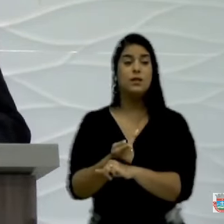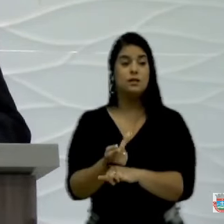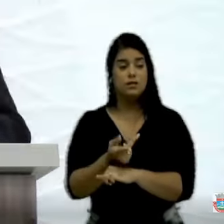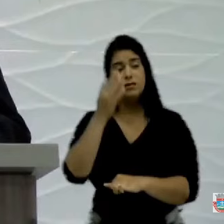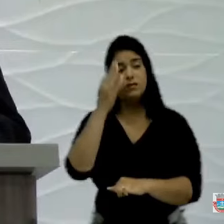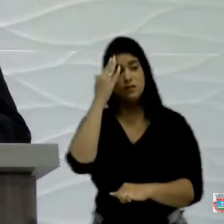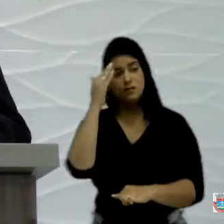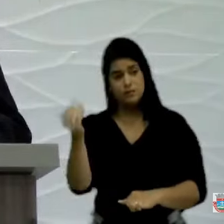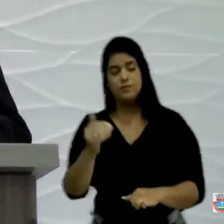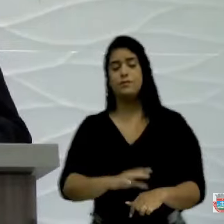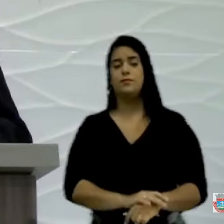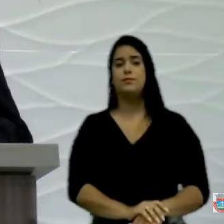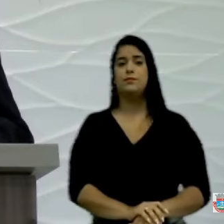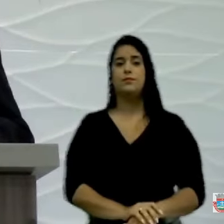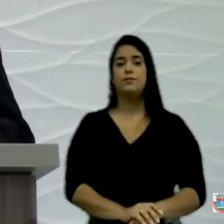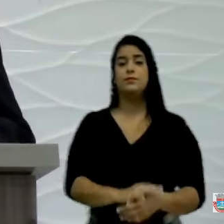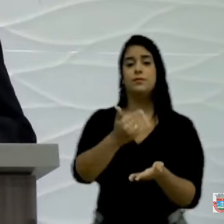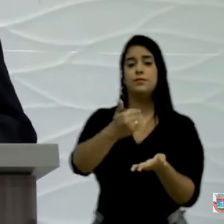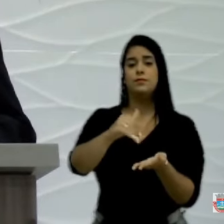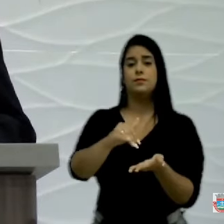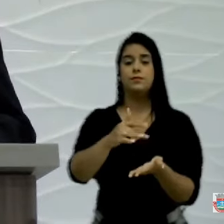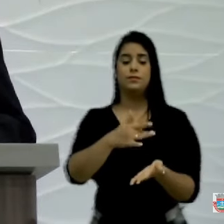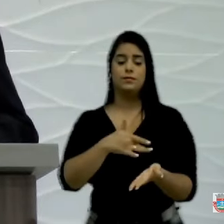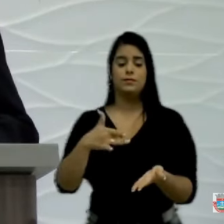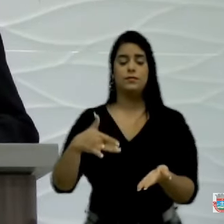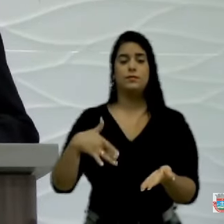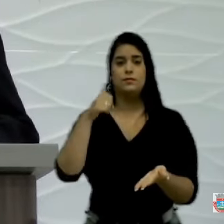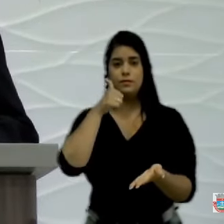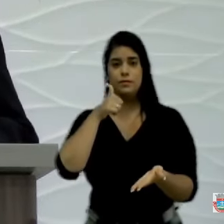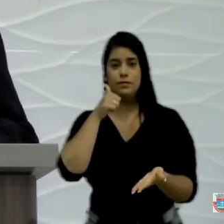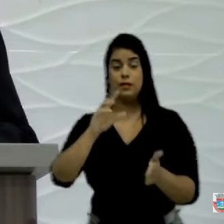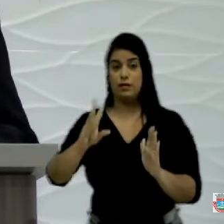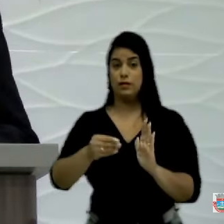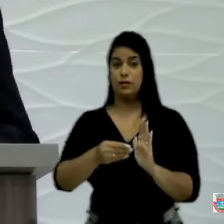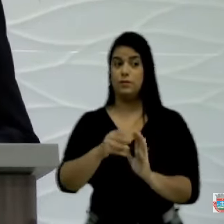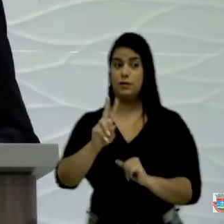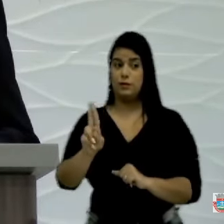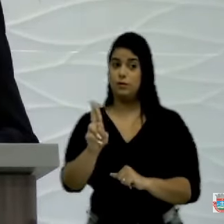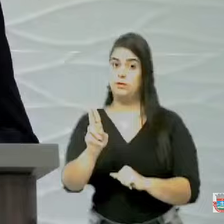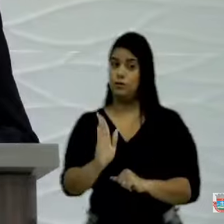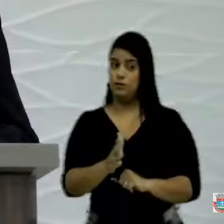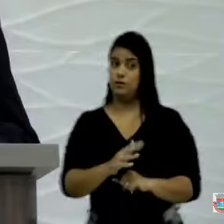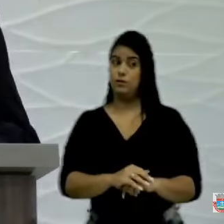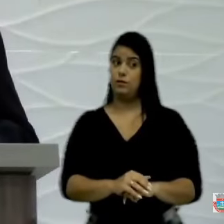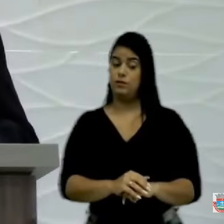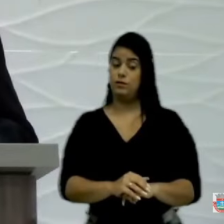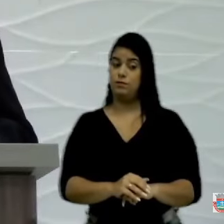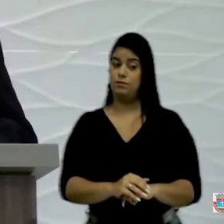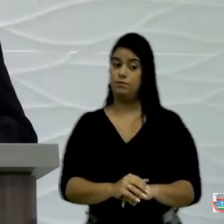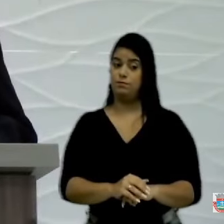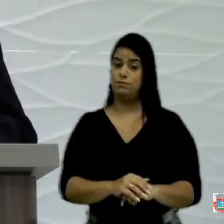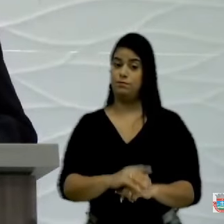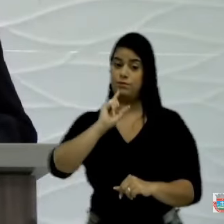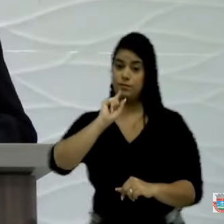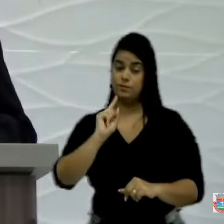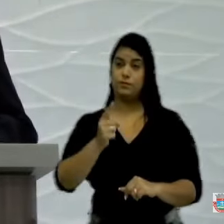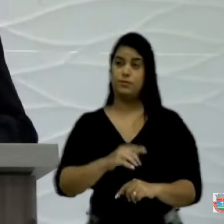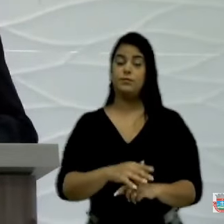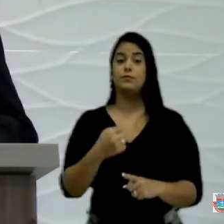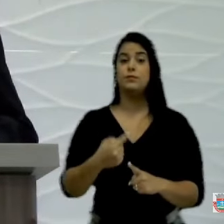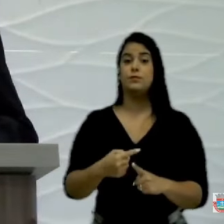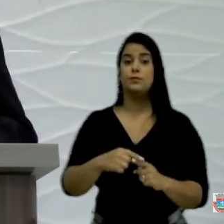saber da Secretaria de Saúde se essa emenda foi usada, essa emenda impositiva.